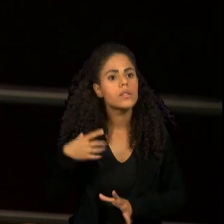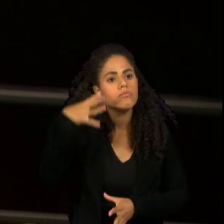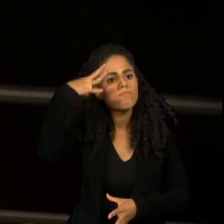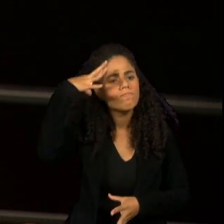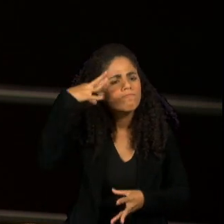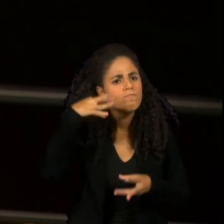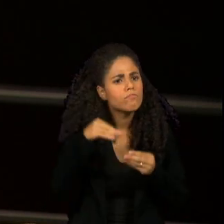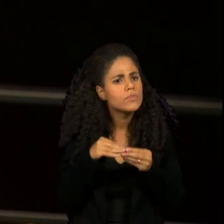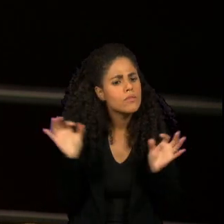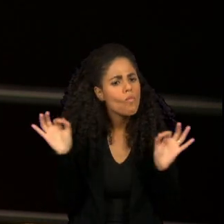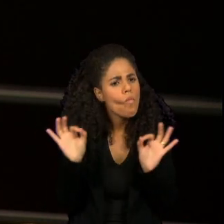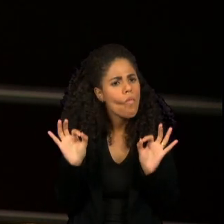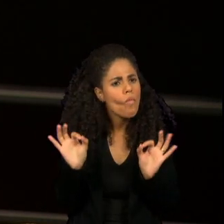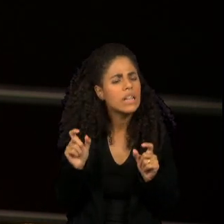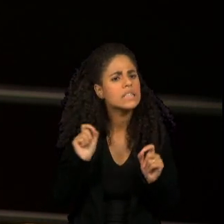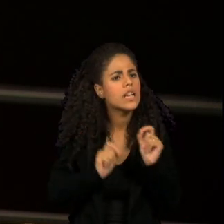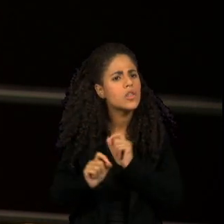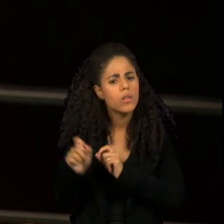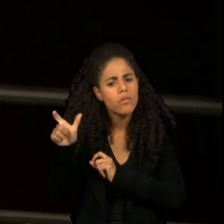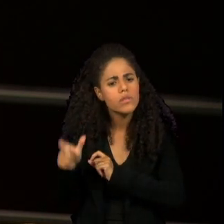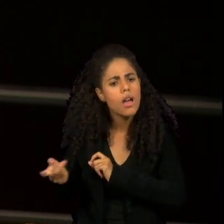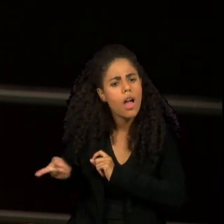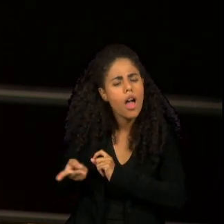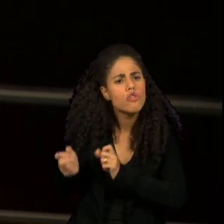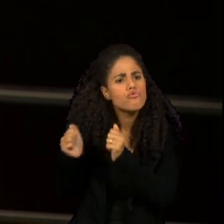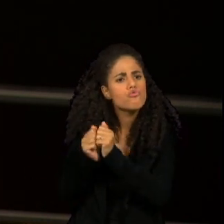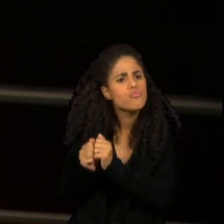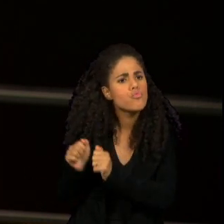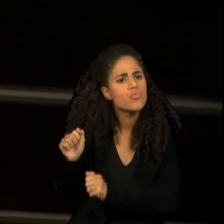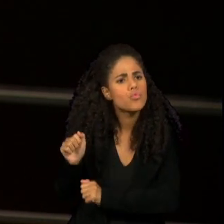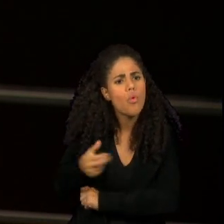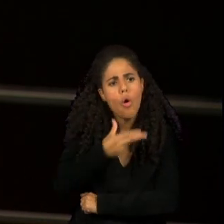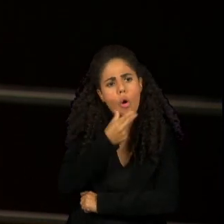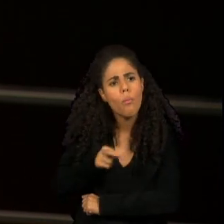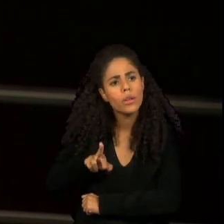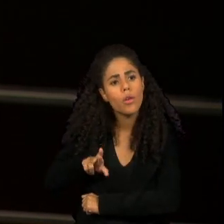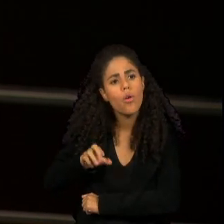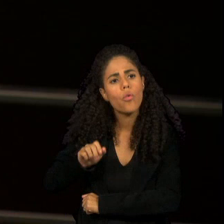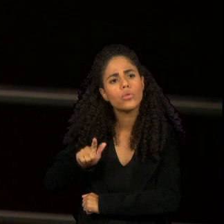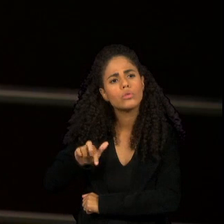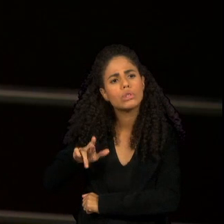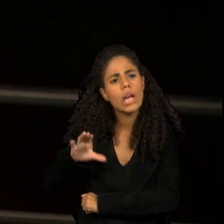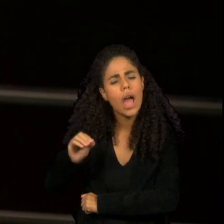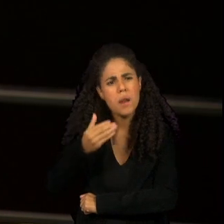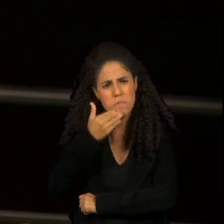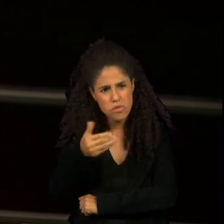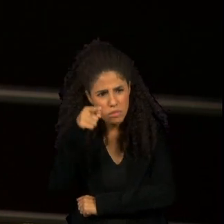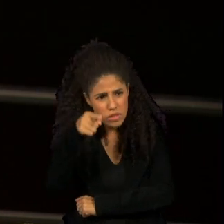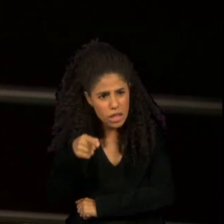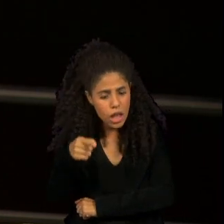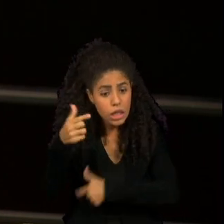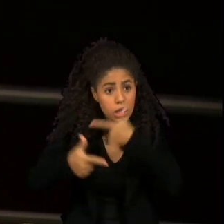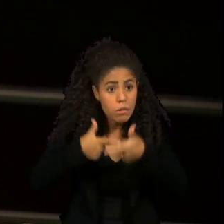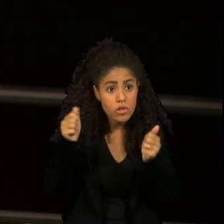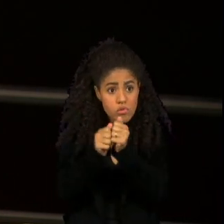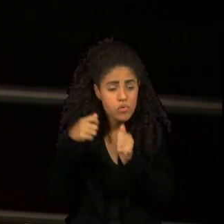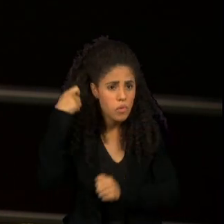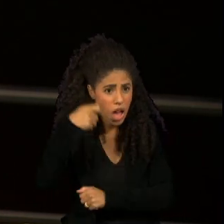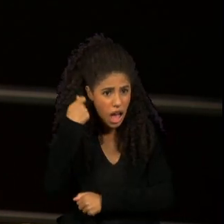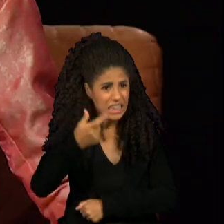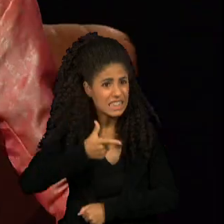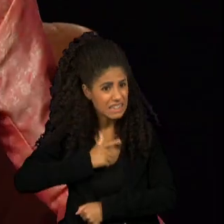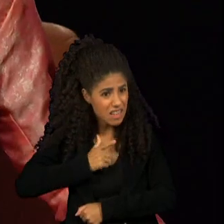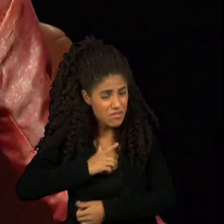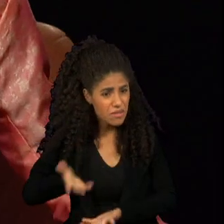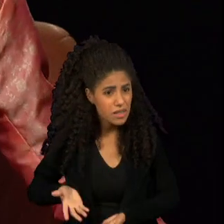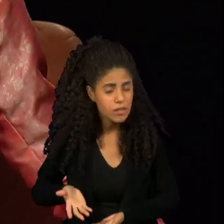com o Rogério e também de outros diretores, então, terem que pedir licença para você trabalhar como atriz. Existiu isso?